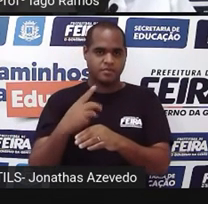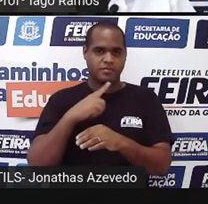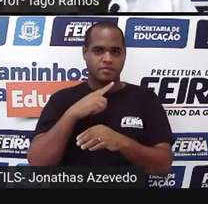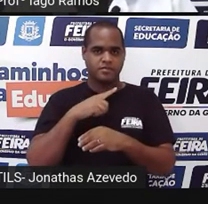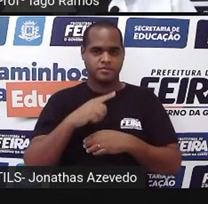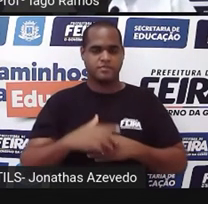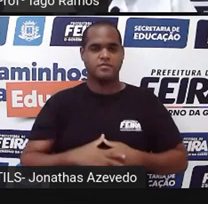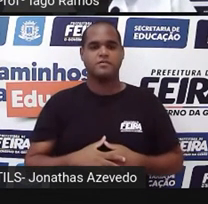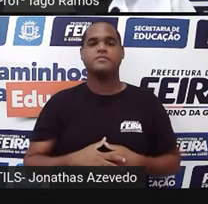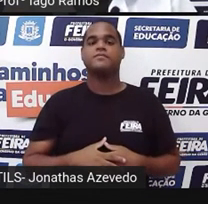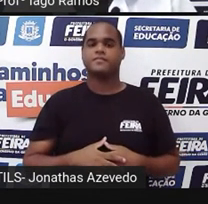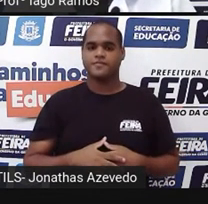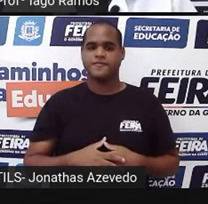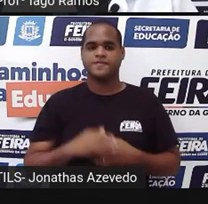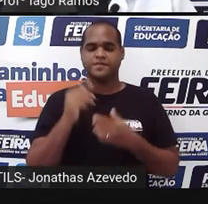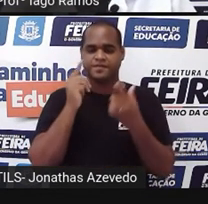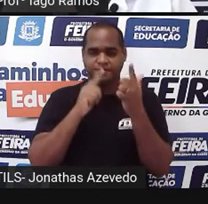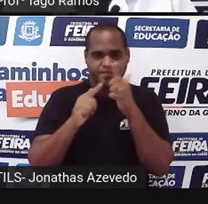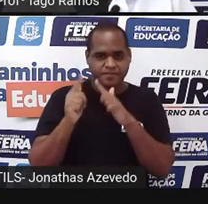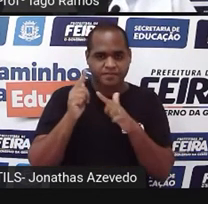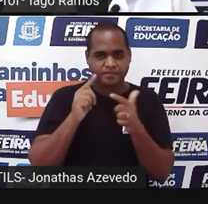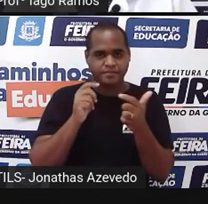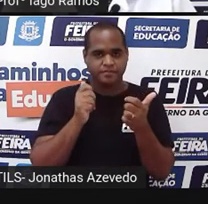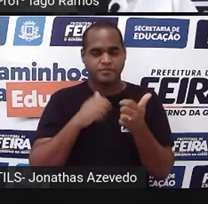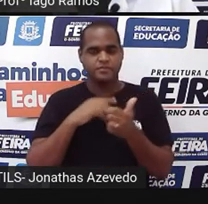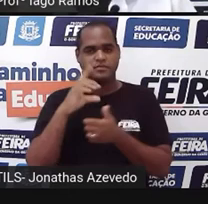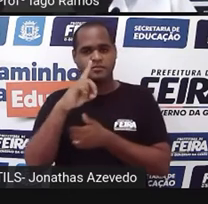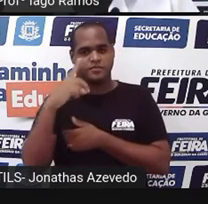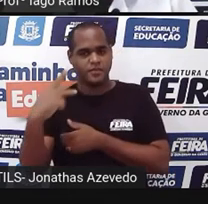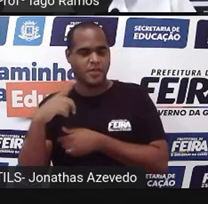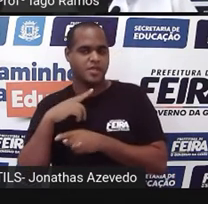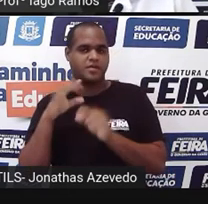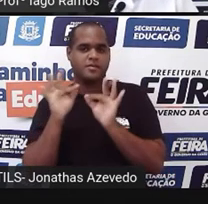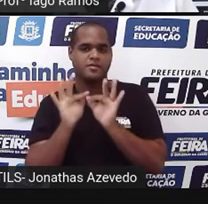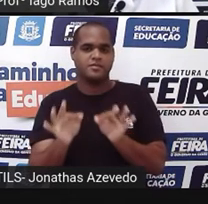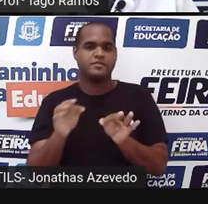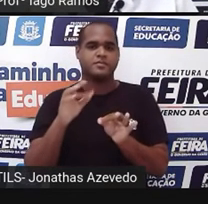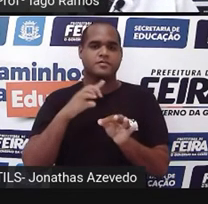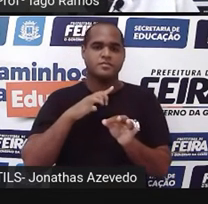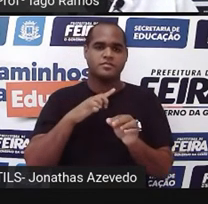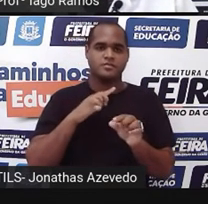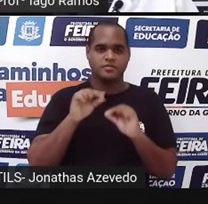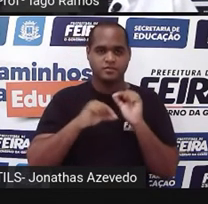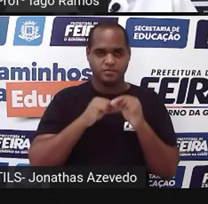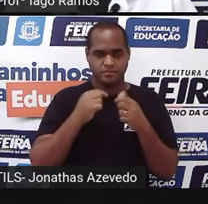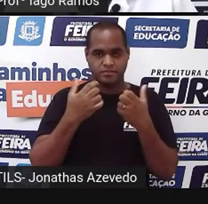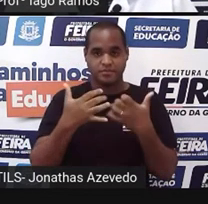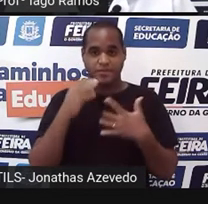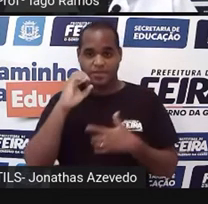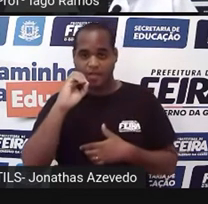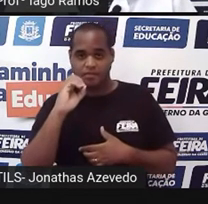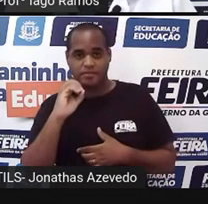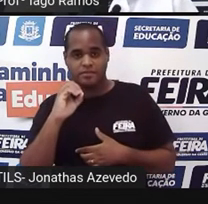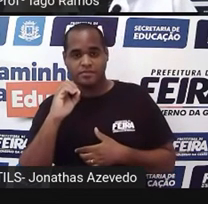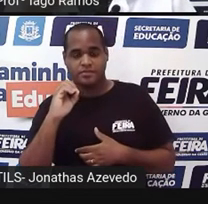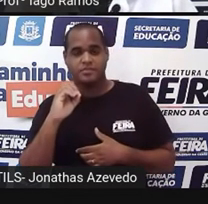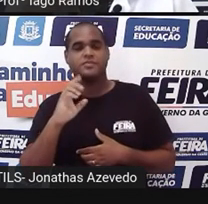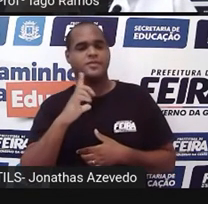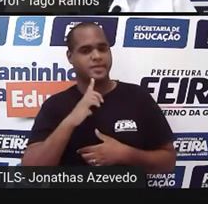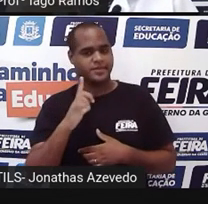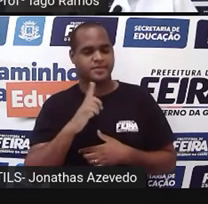bom então entendeu esse método aqui para dízima periódica simples quando na frente é zero